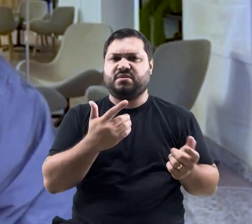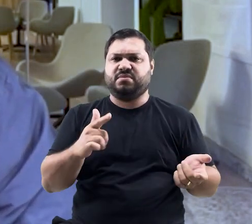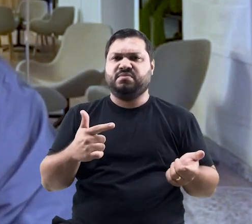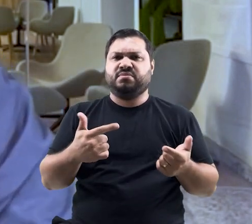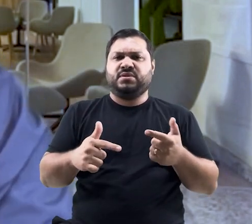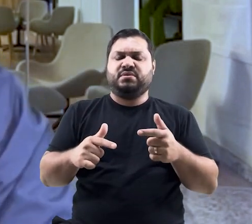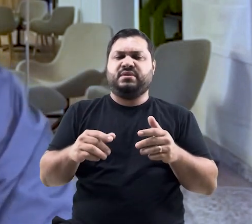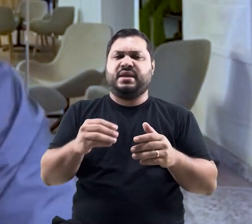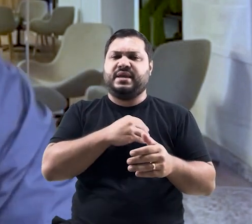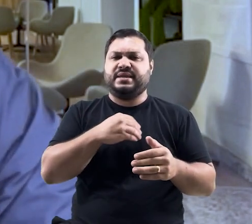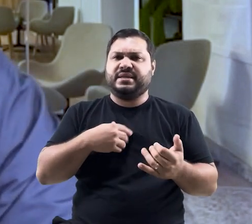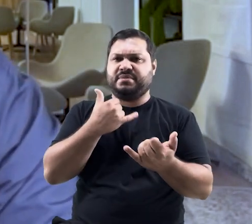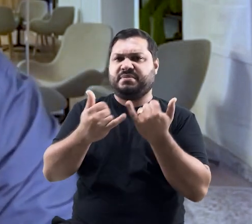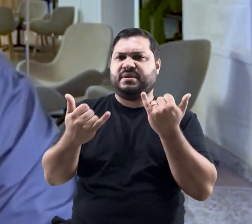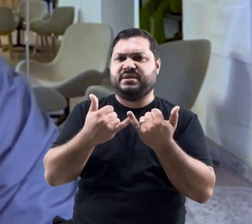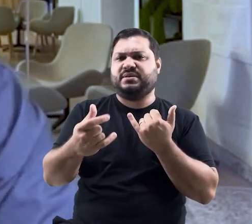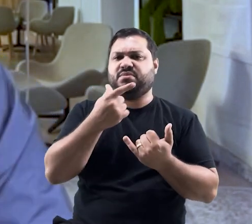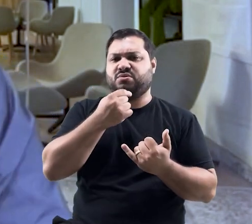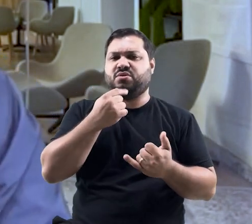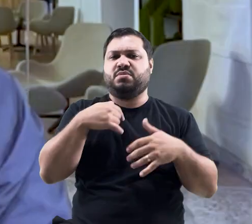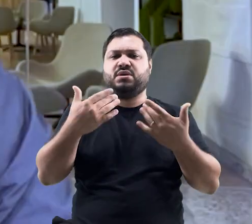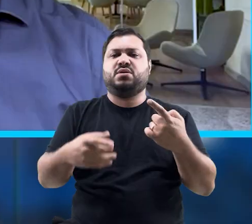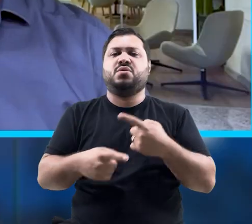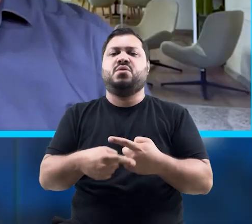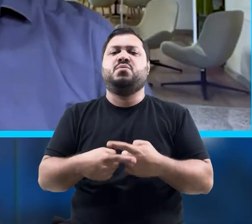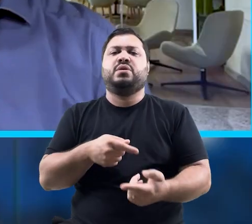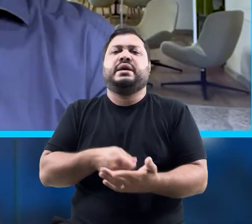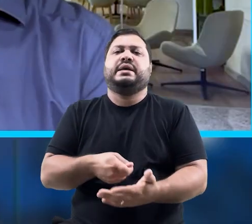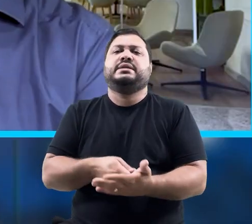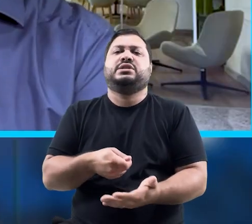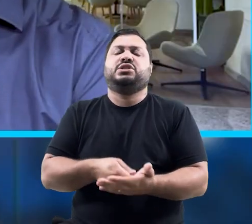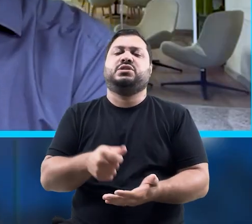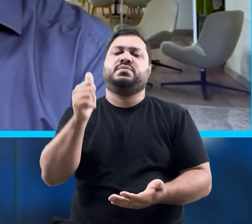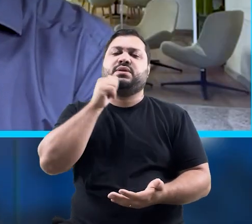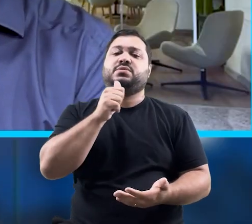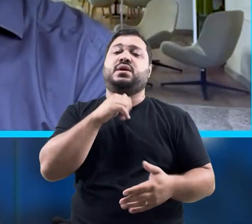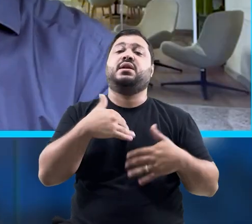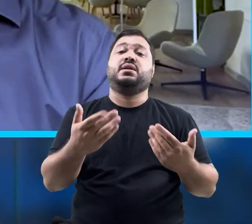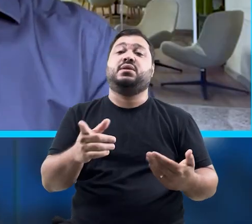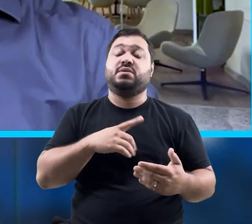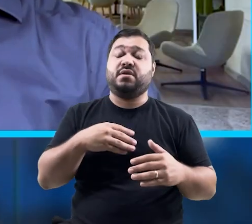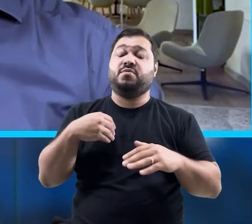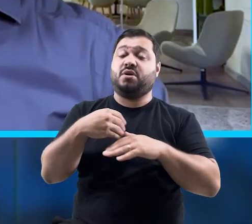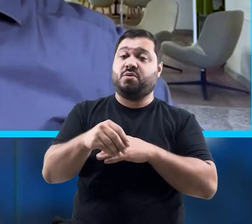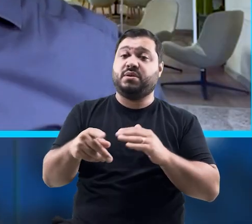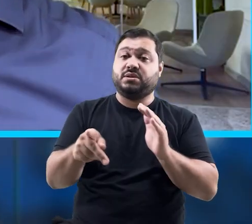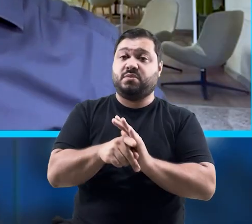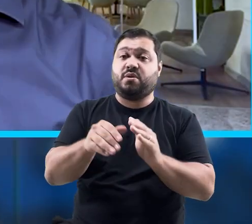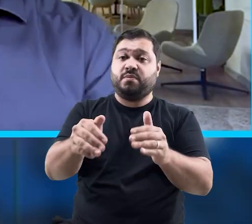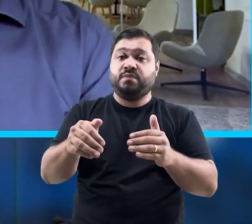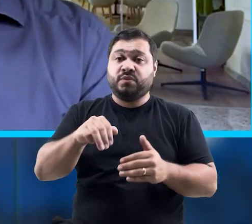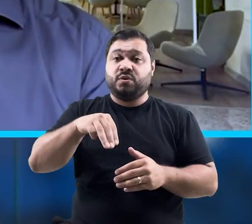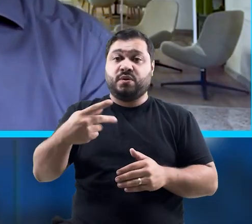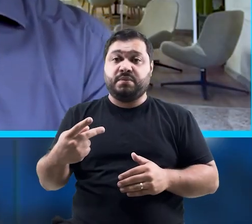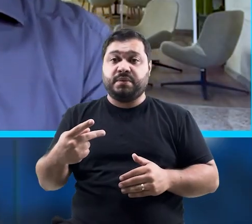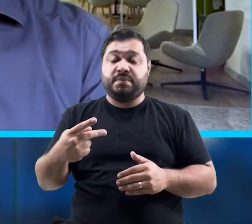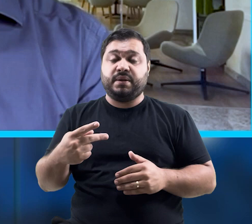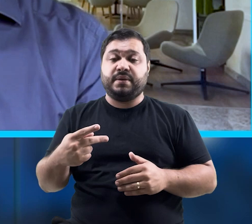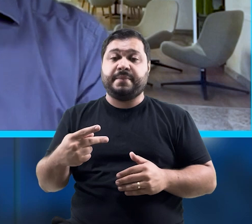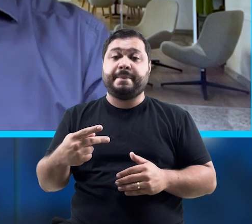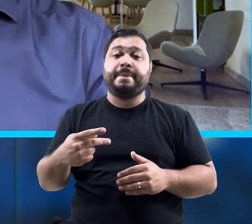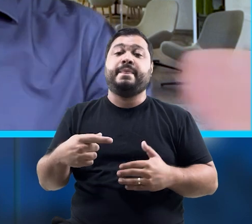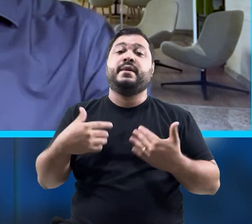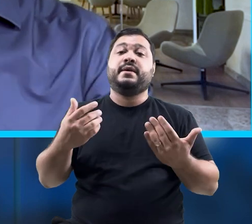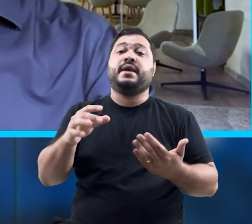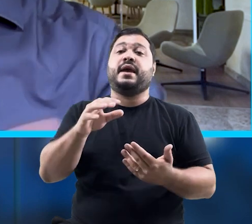discriminatória, porque não existe um exame similar para os homens. Então, por que exigir isso para as mulheres? Então, houve uma recomendação do próprio Ministério